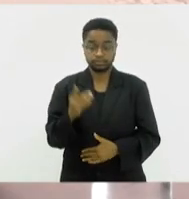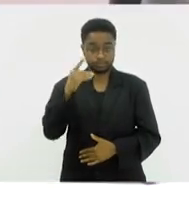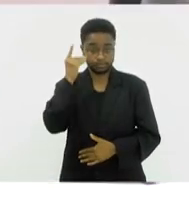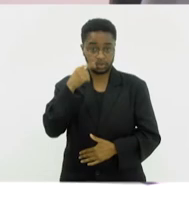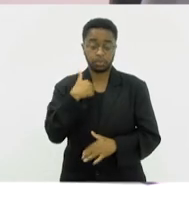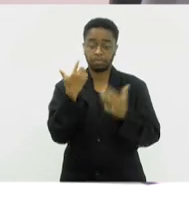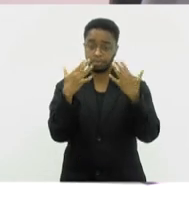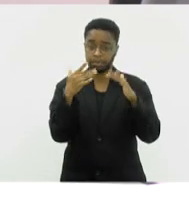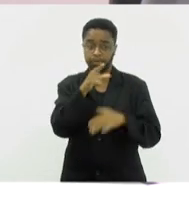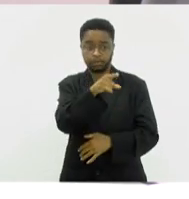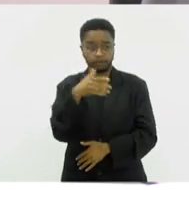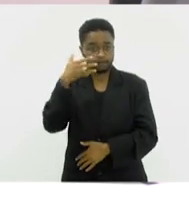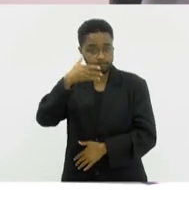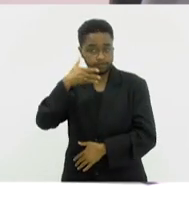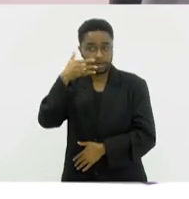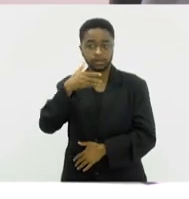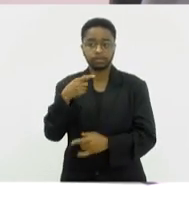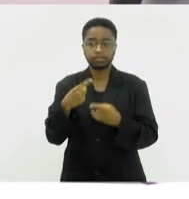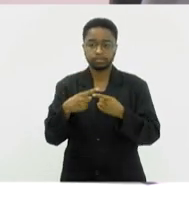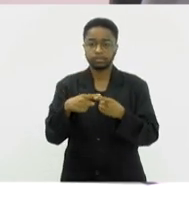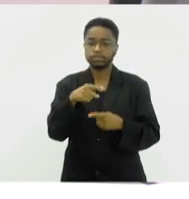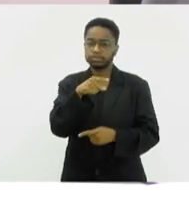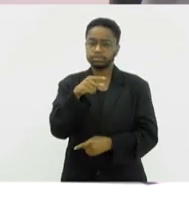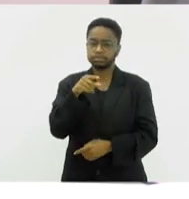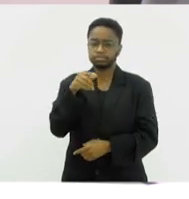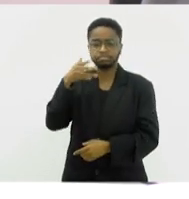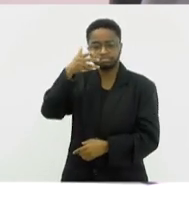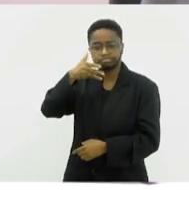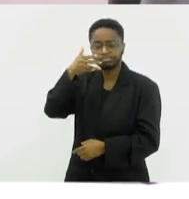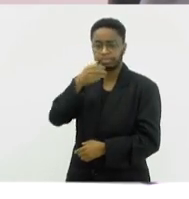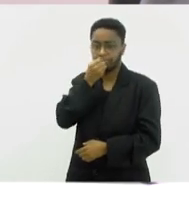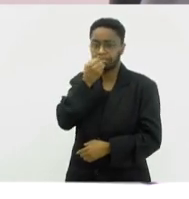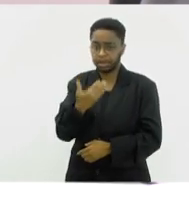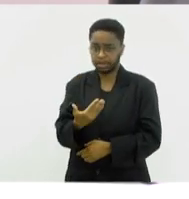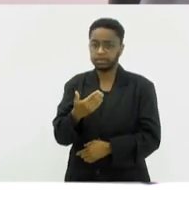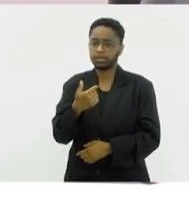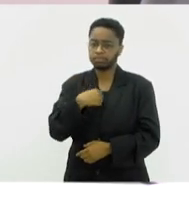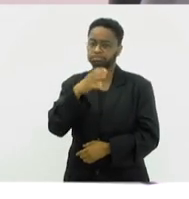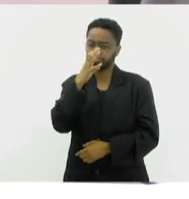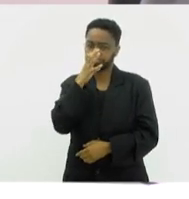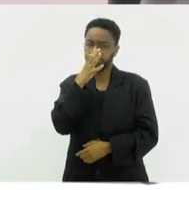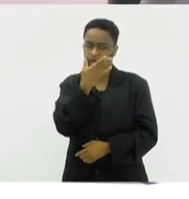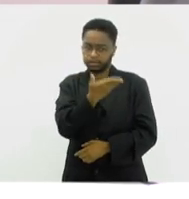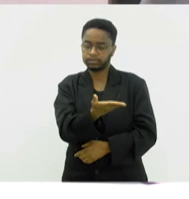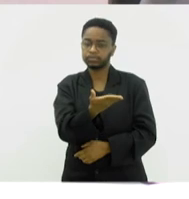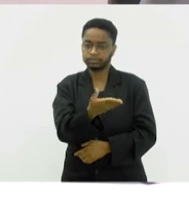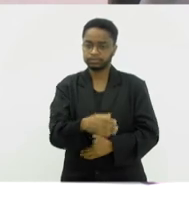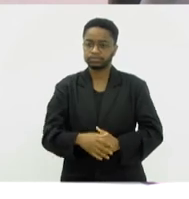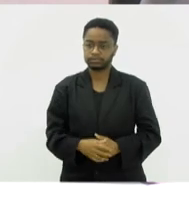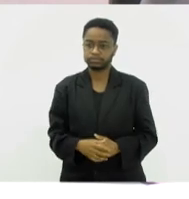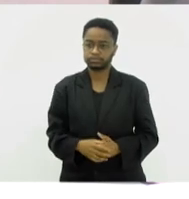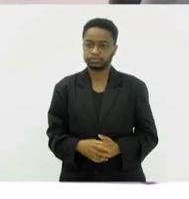a fala de Vossa Excelência. Aliás, Vossa Excelência é uma grande oradora, por quem eu tenho um apreço, Vossa Excelência sabe disso.